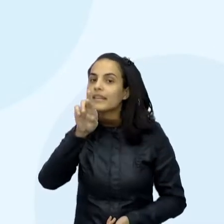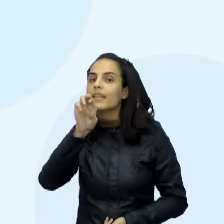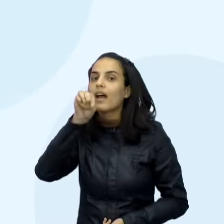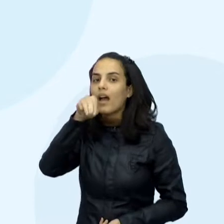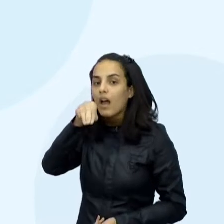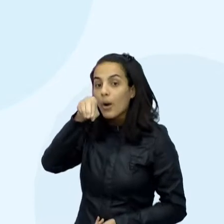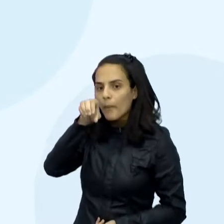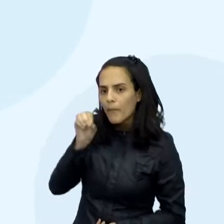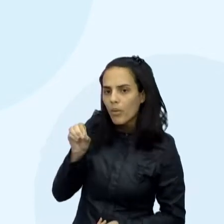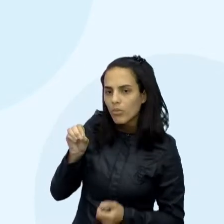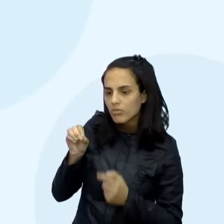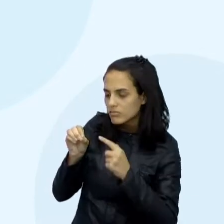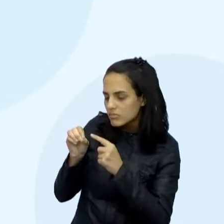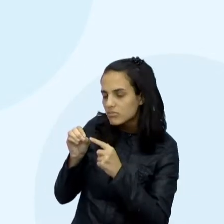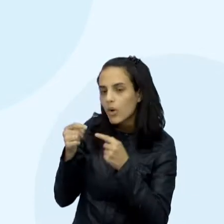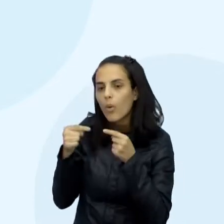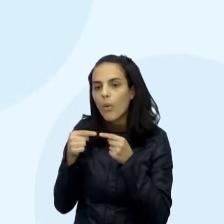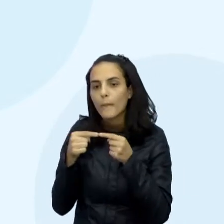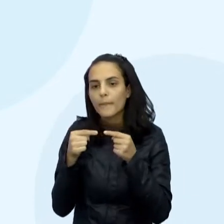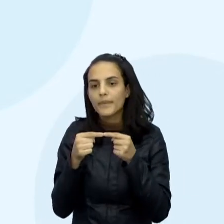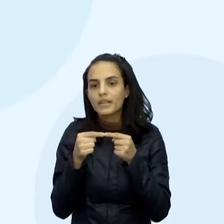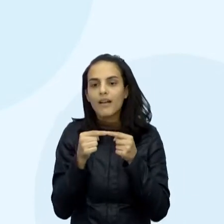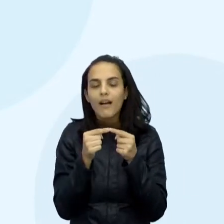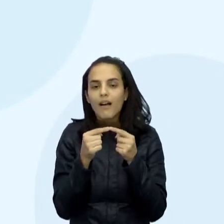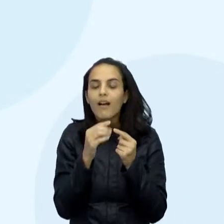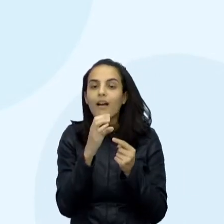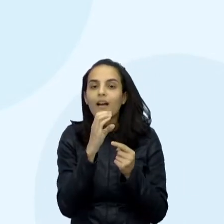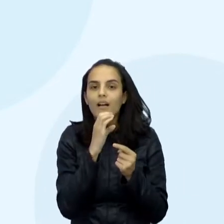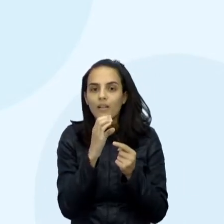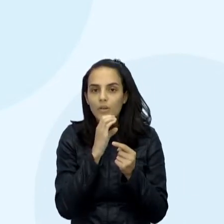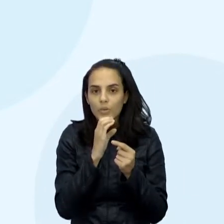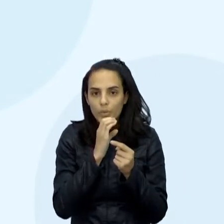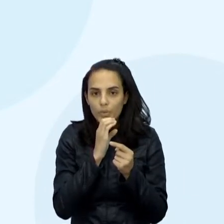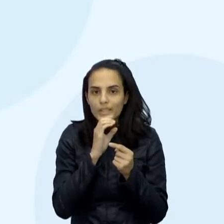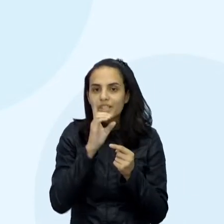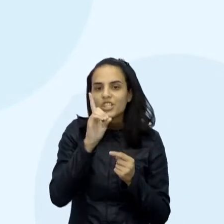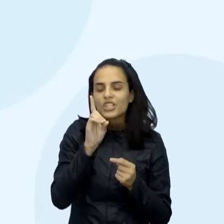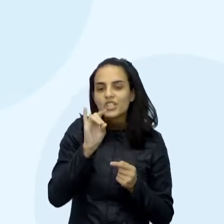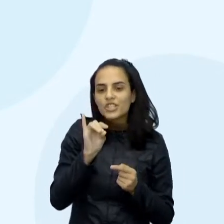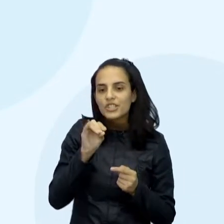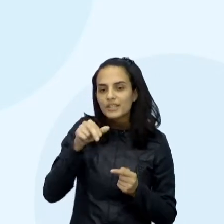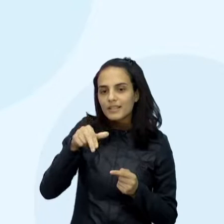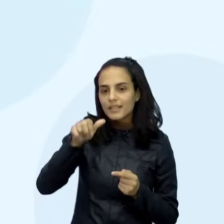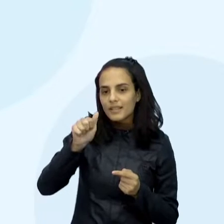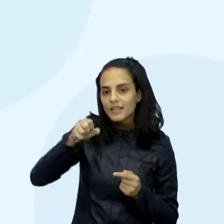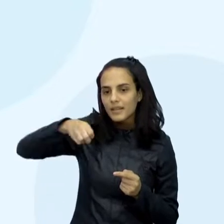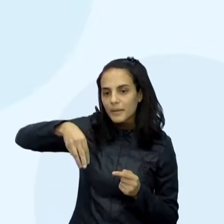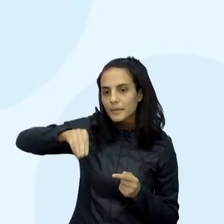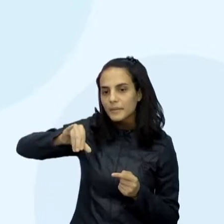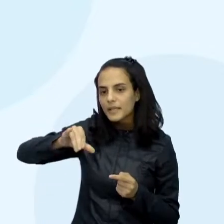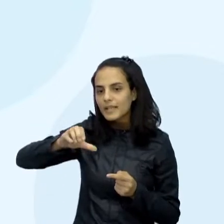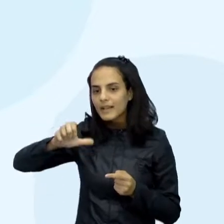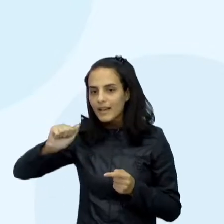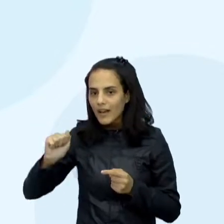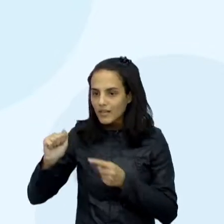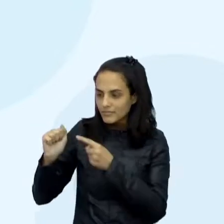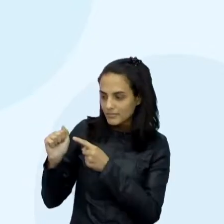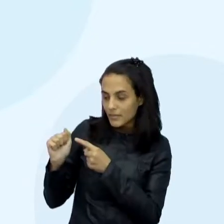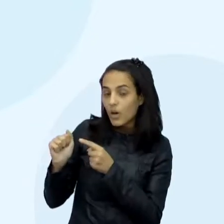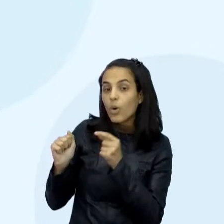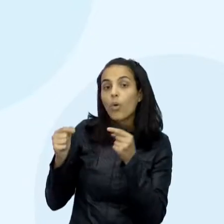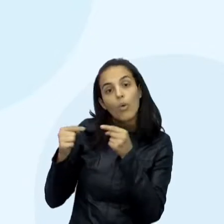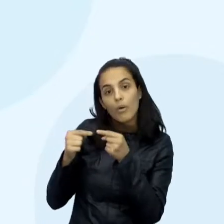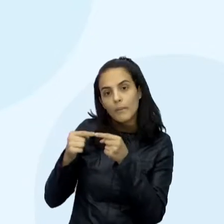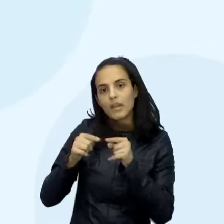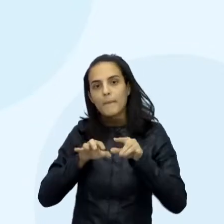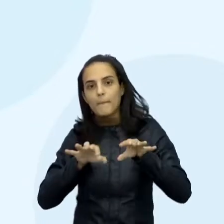ideia de calor, né? De energia térmica, e dinâmica tem a ideia de movimento. Então, ó, o que a